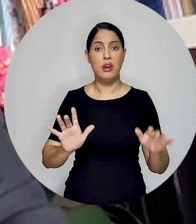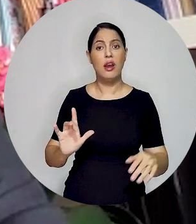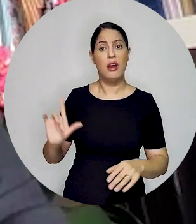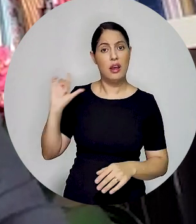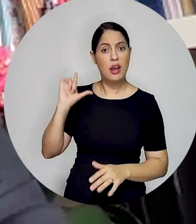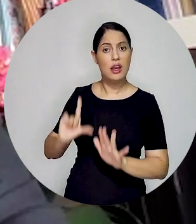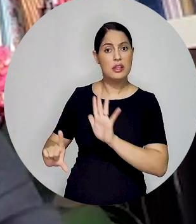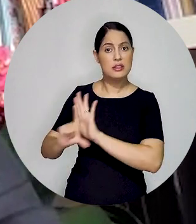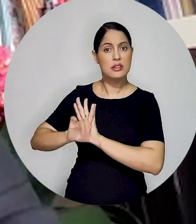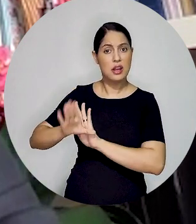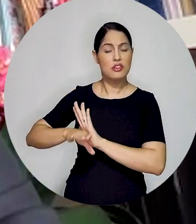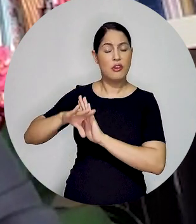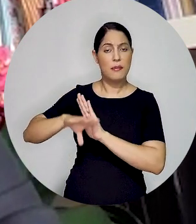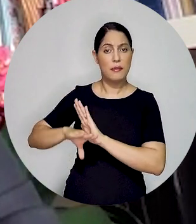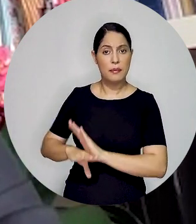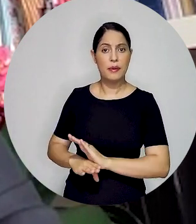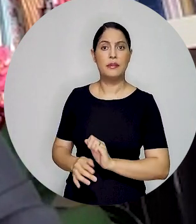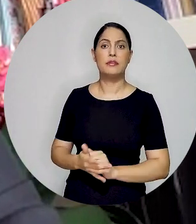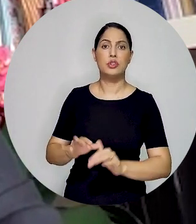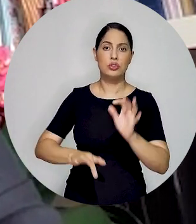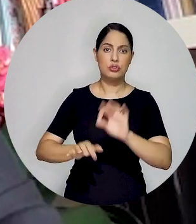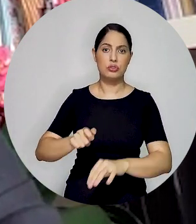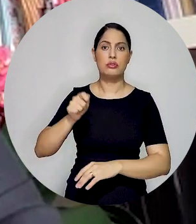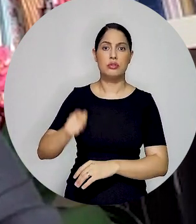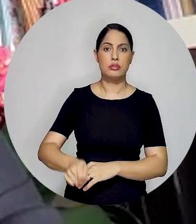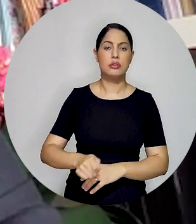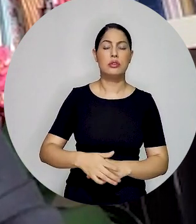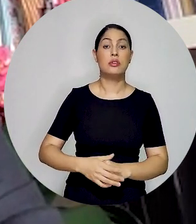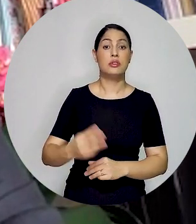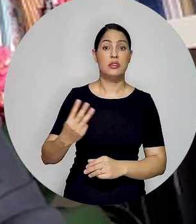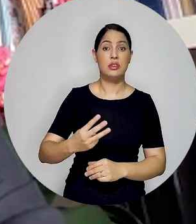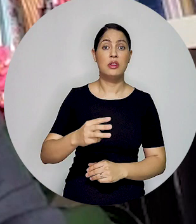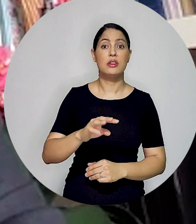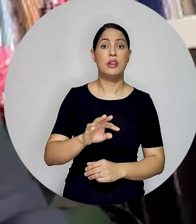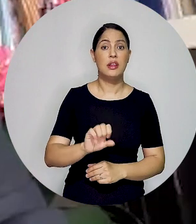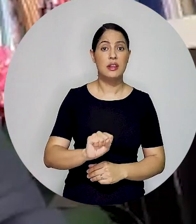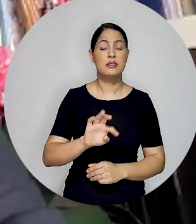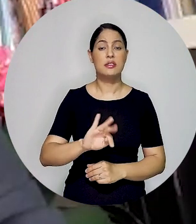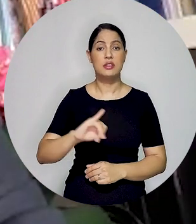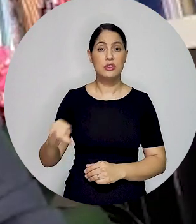Federal, reconhecendo aquilo que já determinou a legislação,